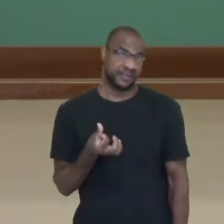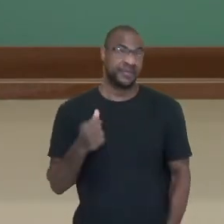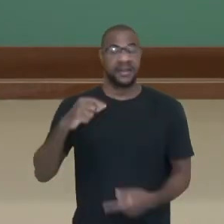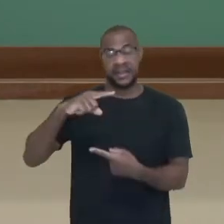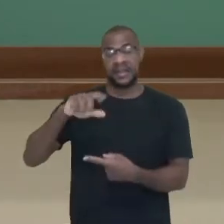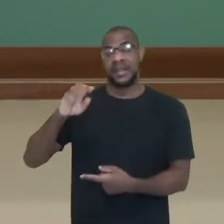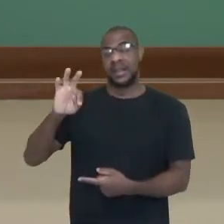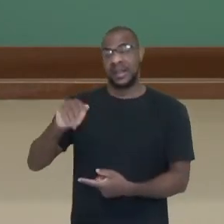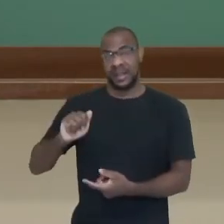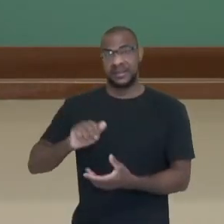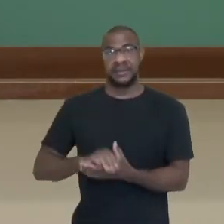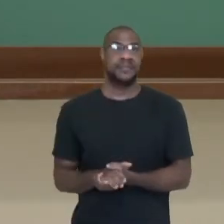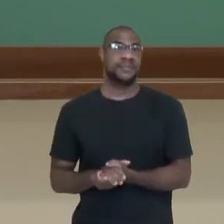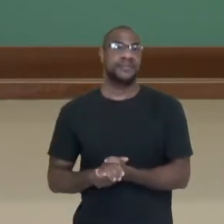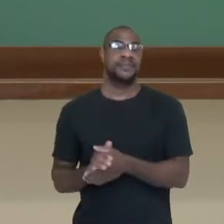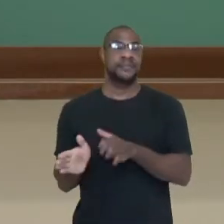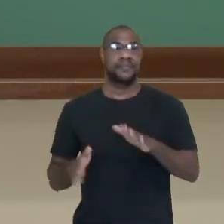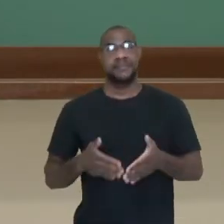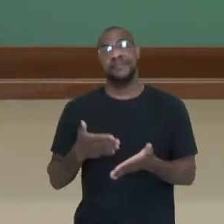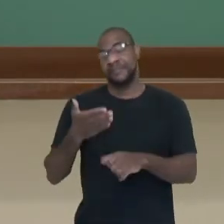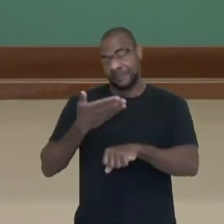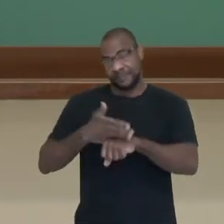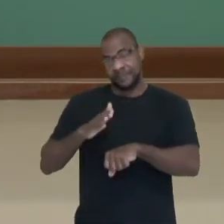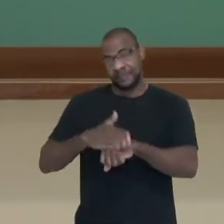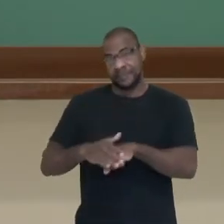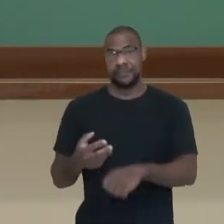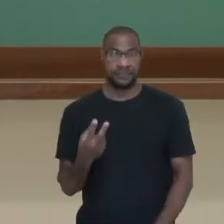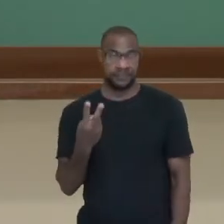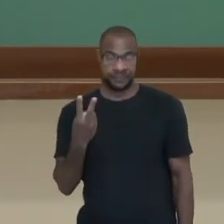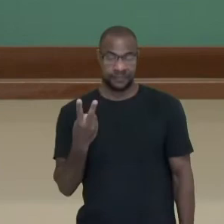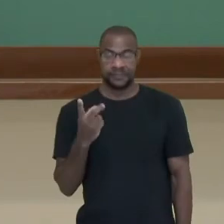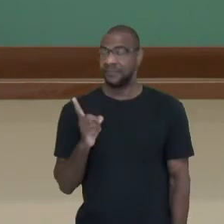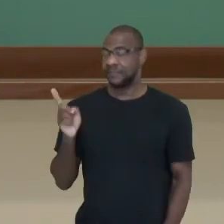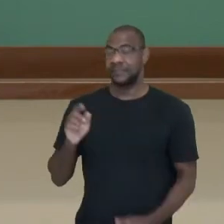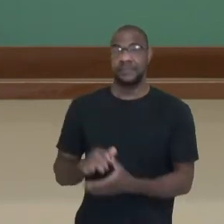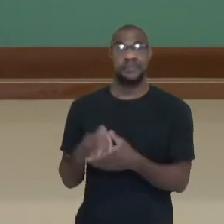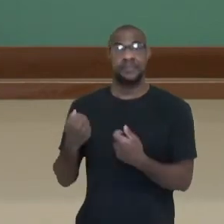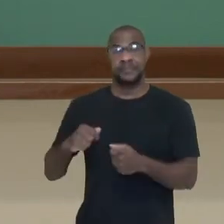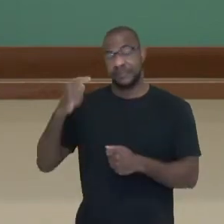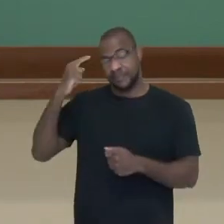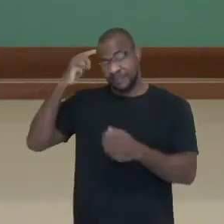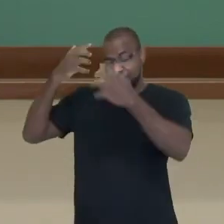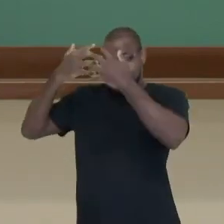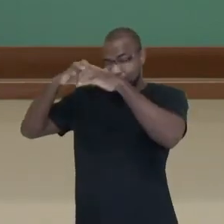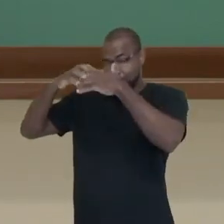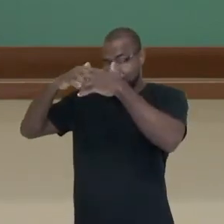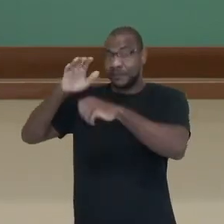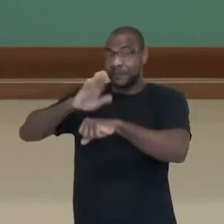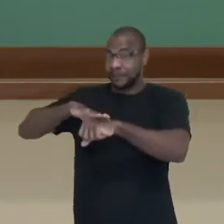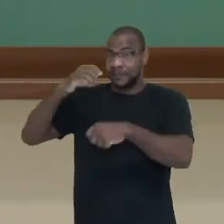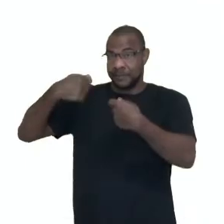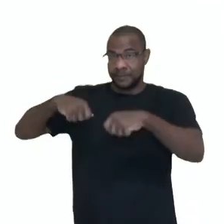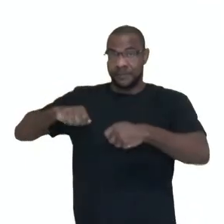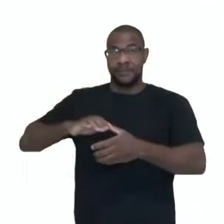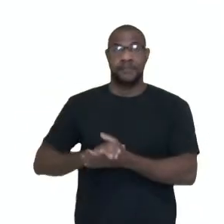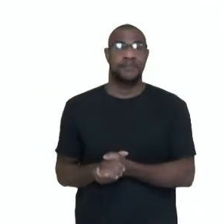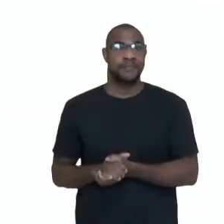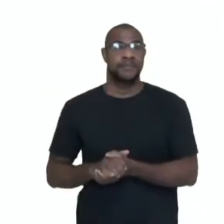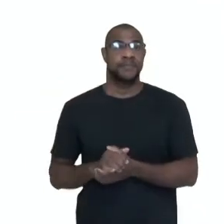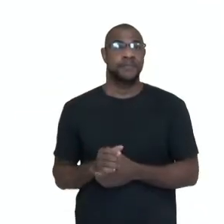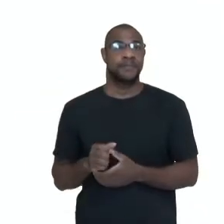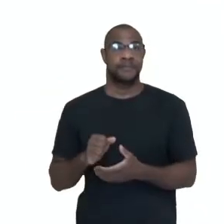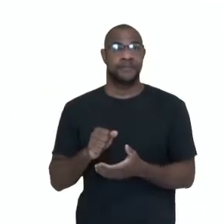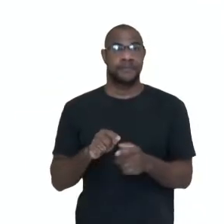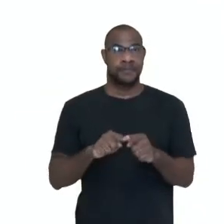para um praticando número 2? Essa aqui é uma questão da UBMEP, ela exige mais raciocínio da gente, né? Vamos lá? A figura abaixo